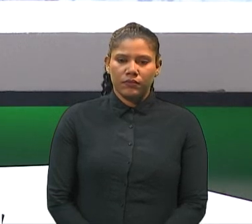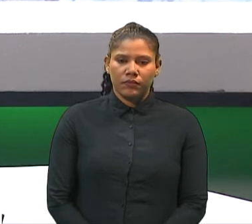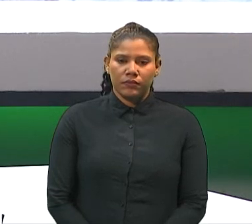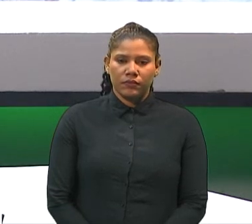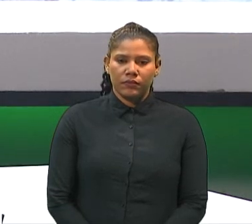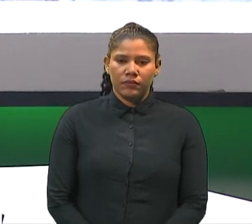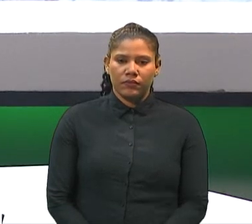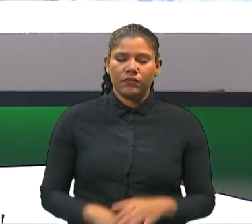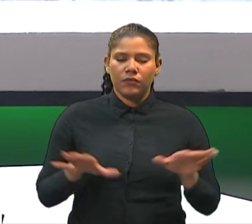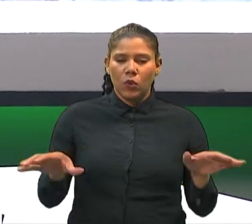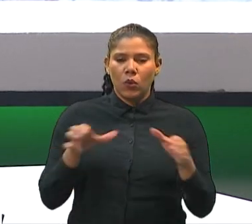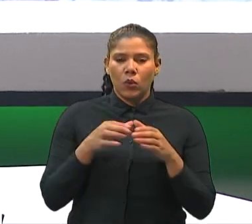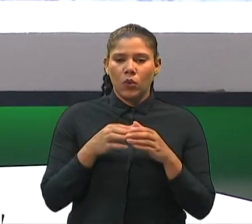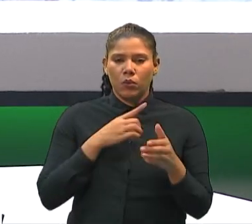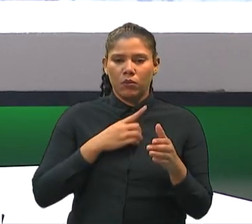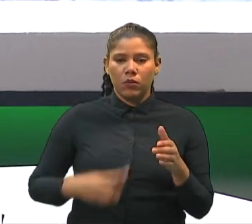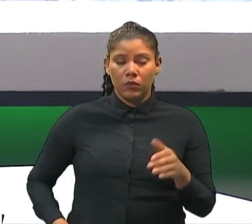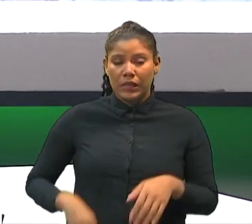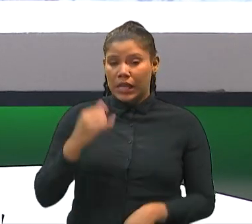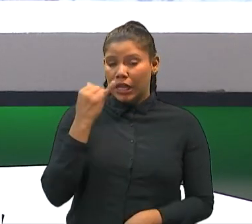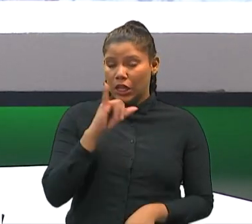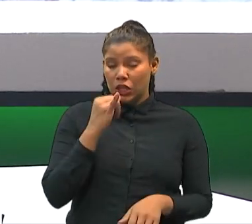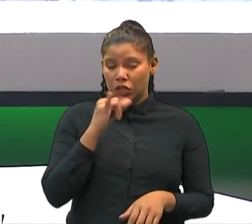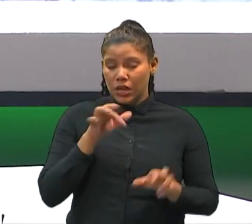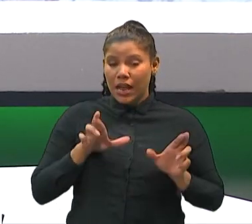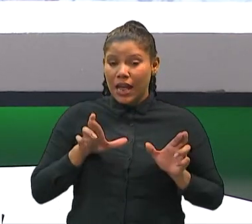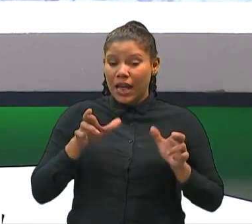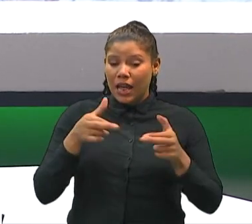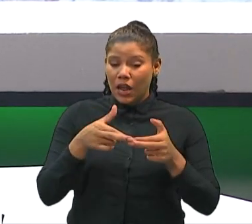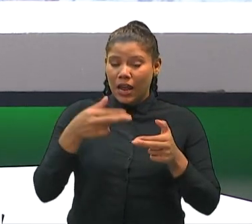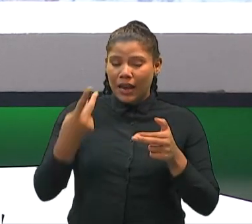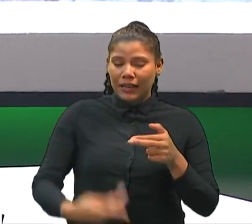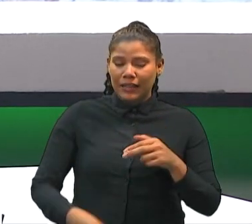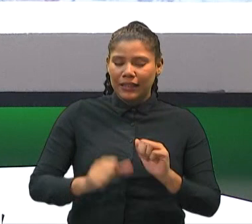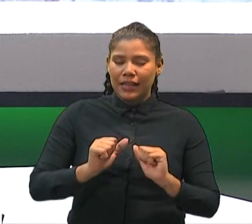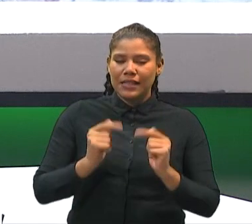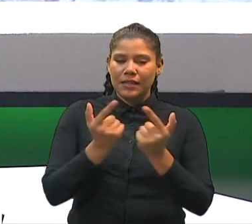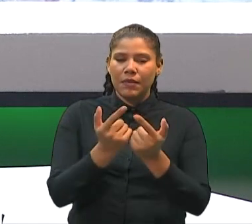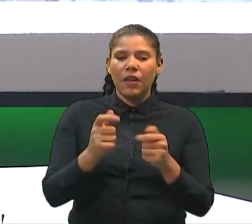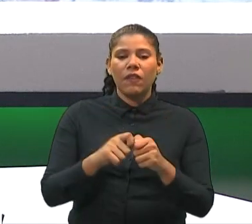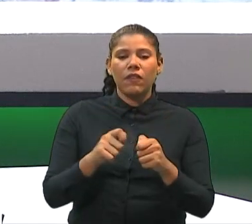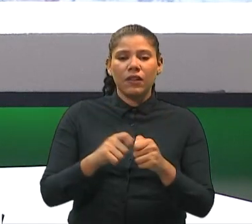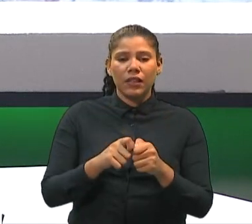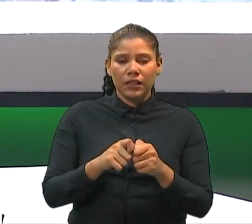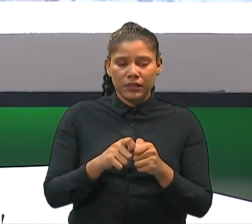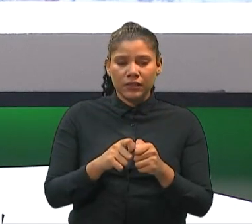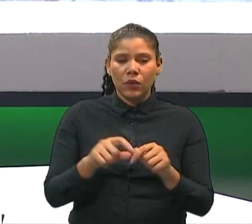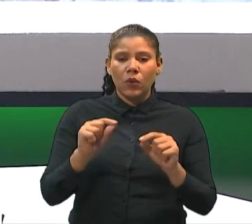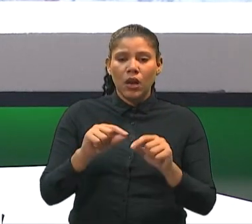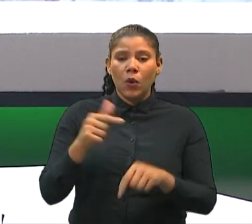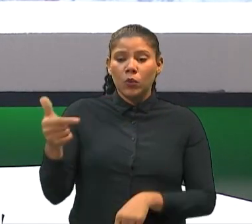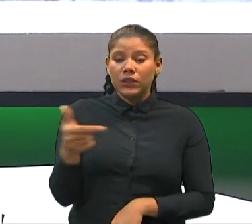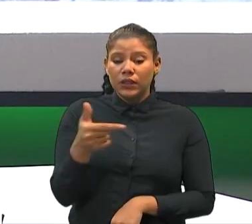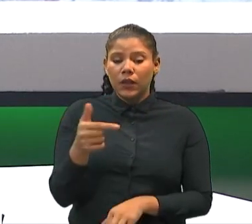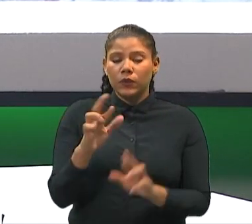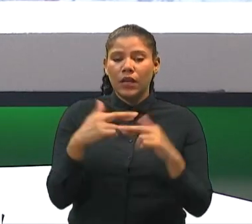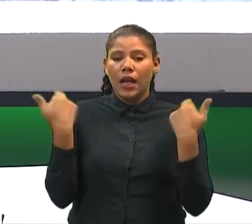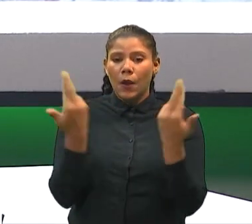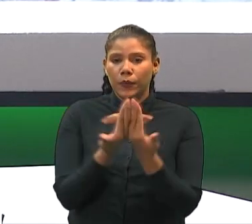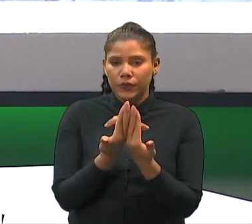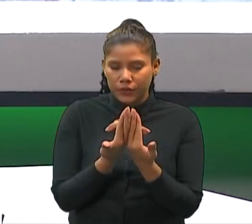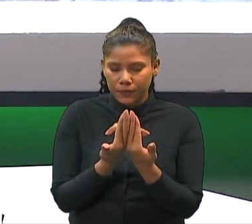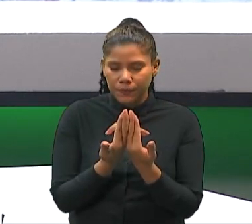a frente parlamentar das energias renováveis da Assembleia Legislativa realizou o segundo encontro para discutir os desafios do